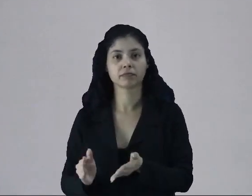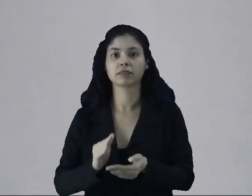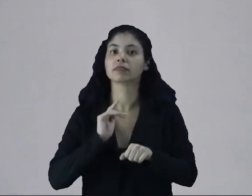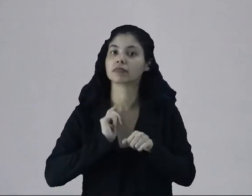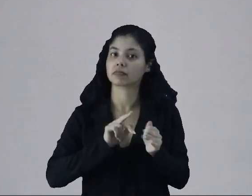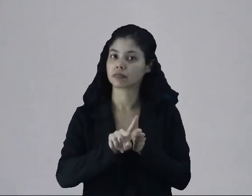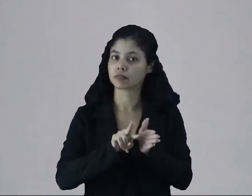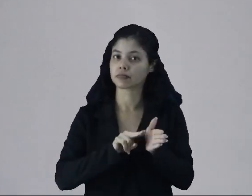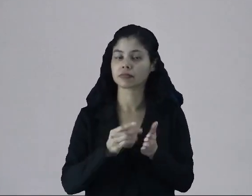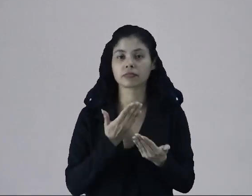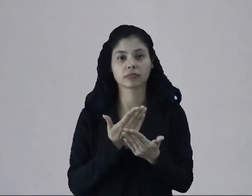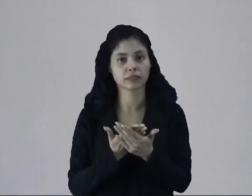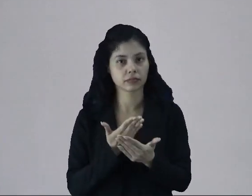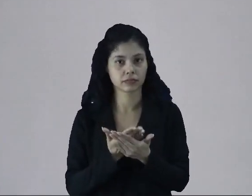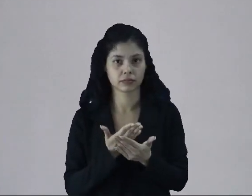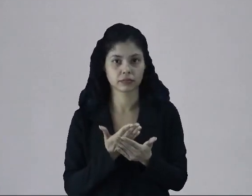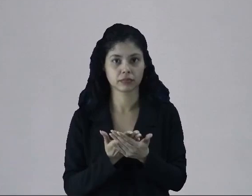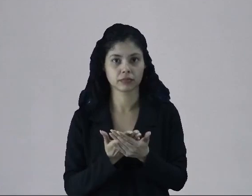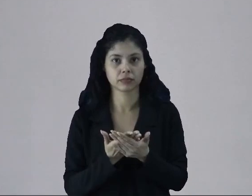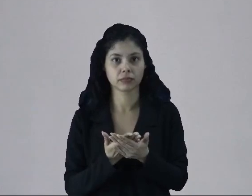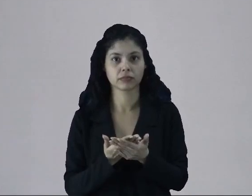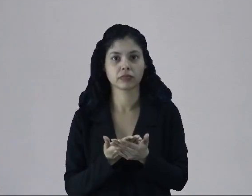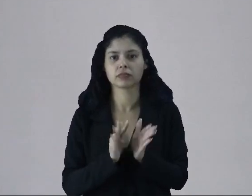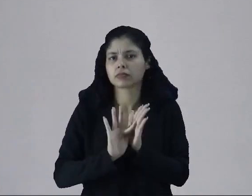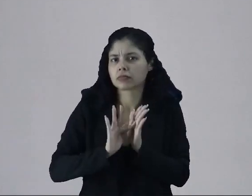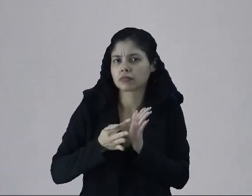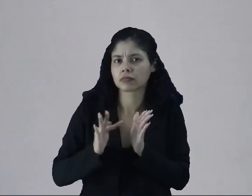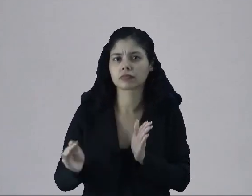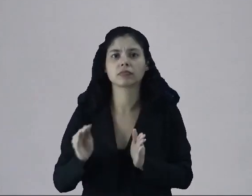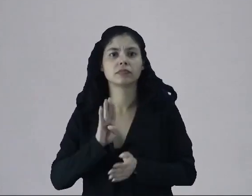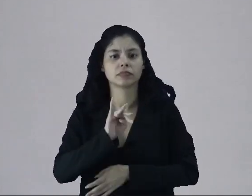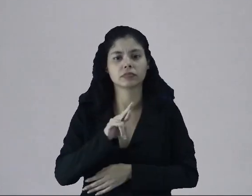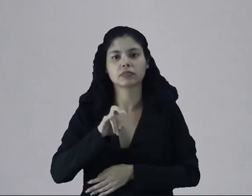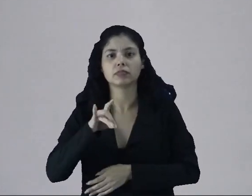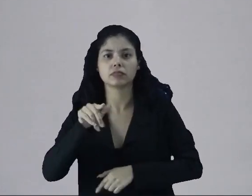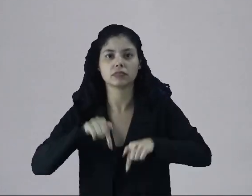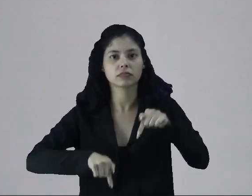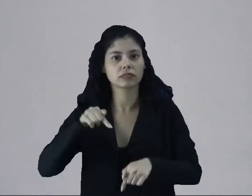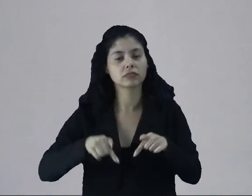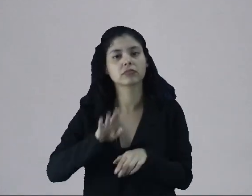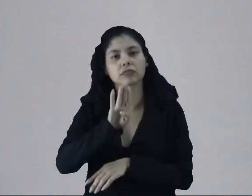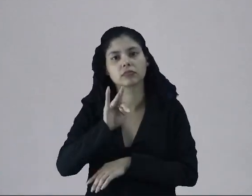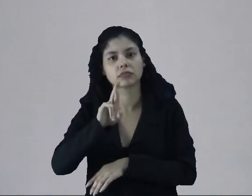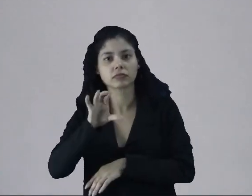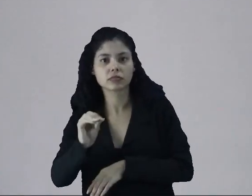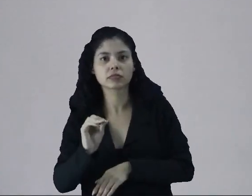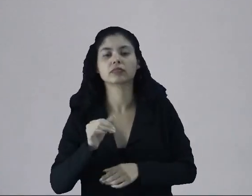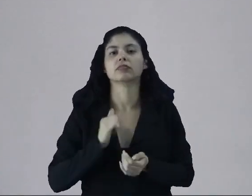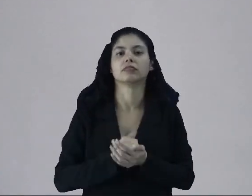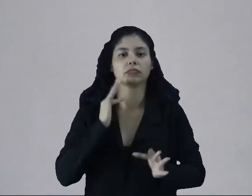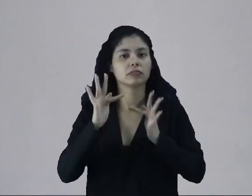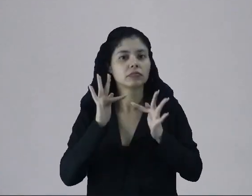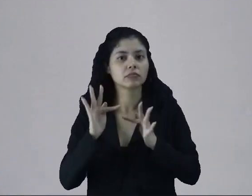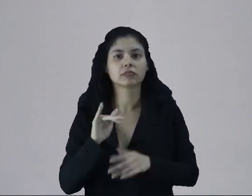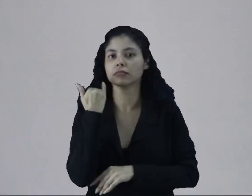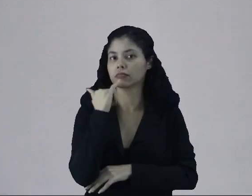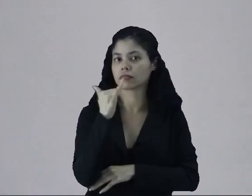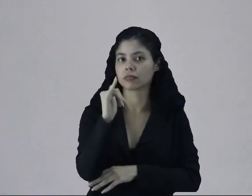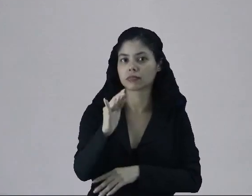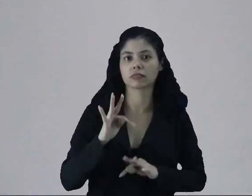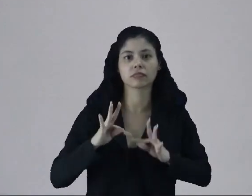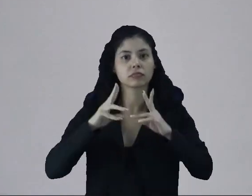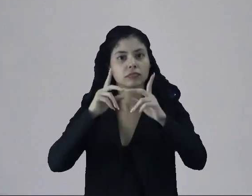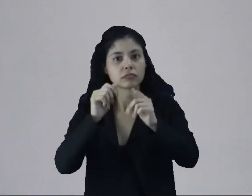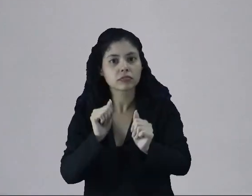vai estudar as funções bioquímicas, biofísicas, energéticas, tudo aquilo que regula